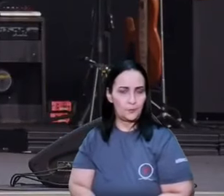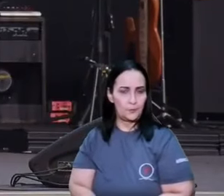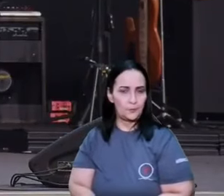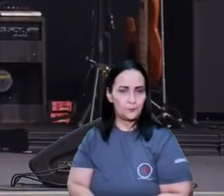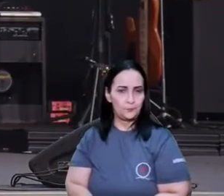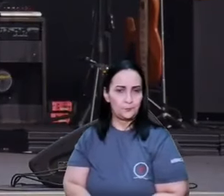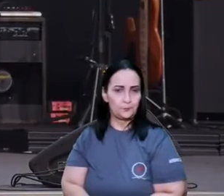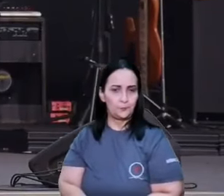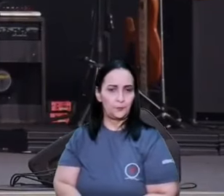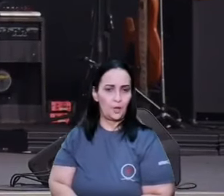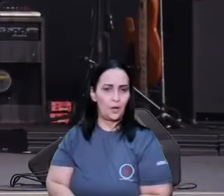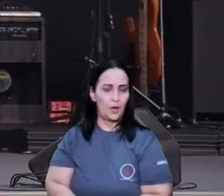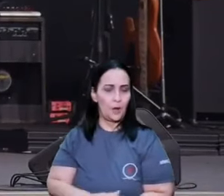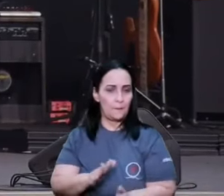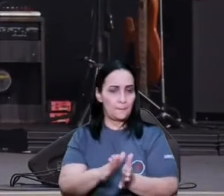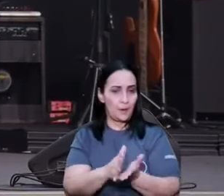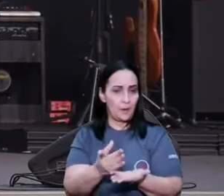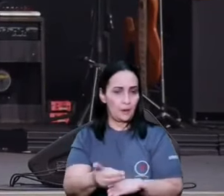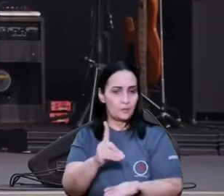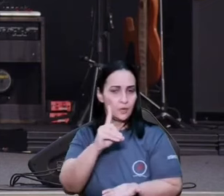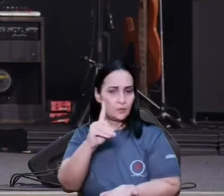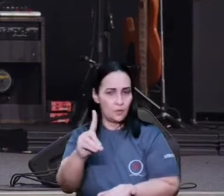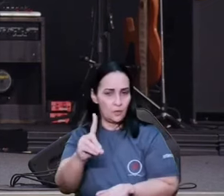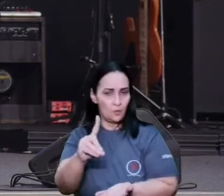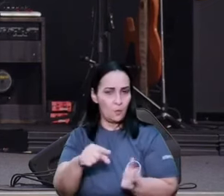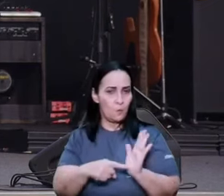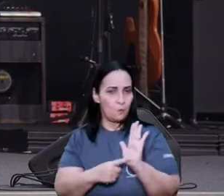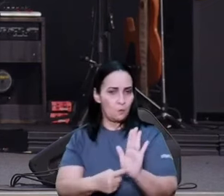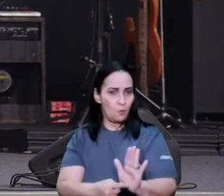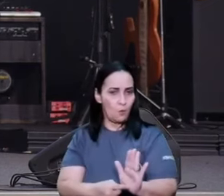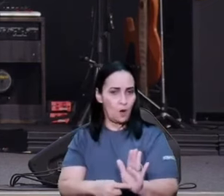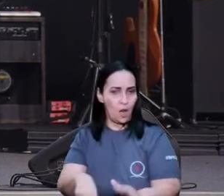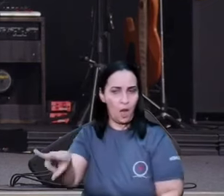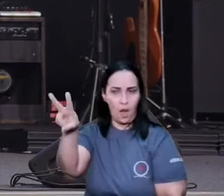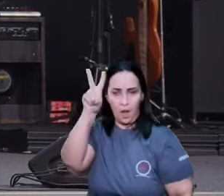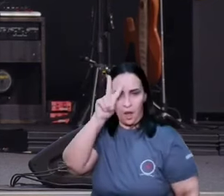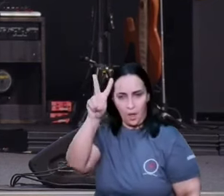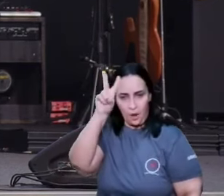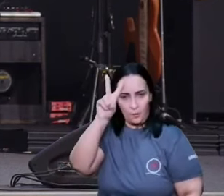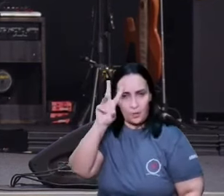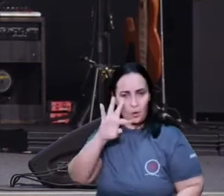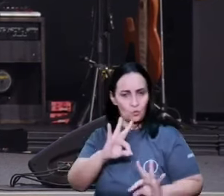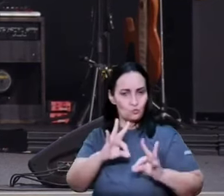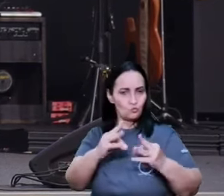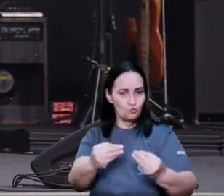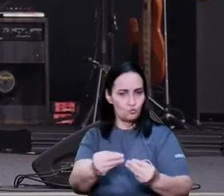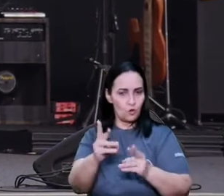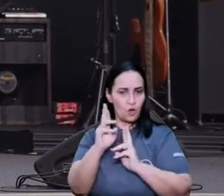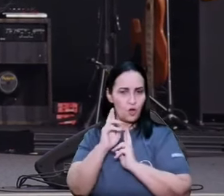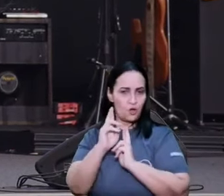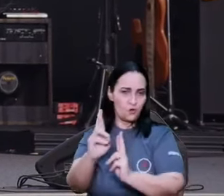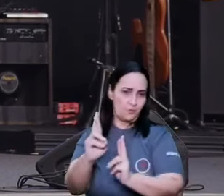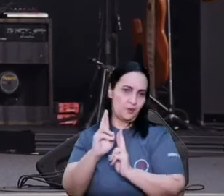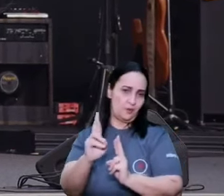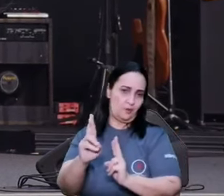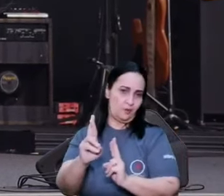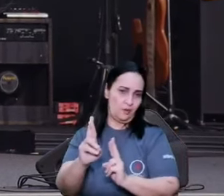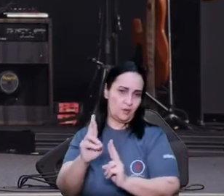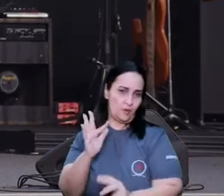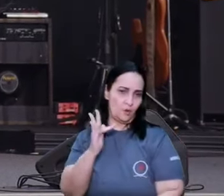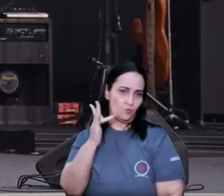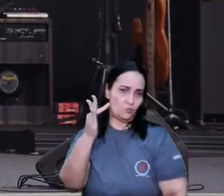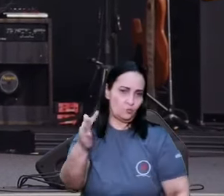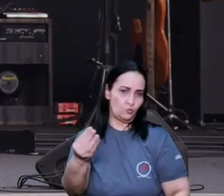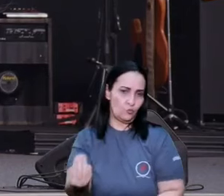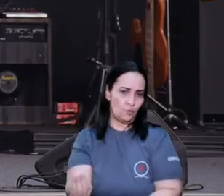escrito 3:21 trago a memória aquilo que possa me dar esperança Jesus está tirando ela